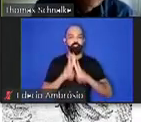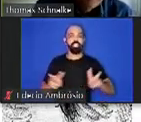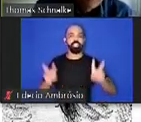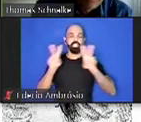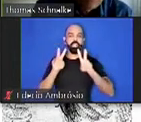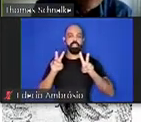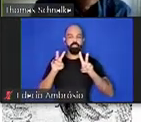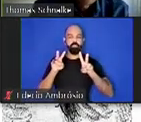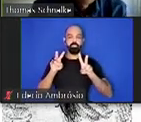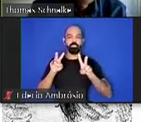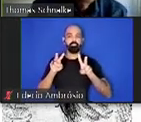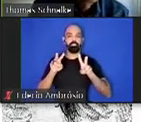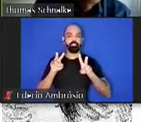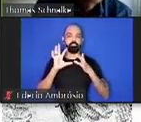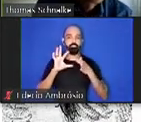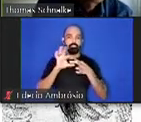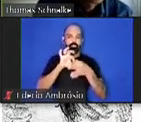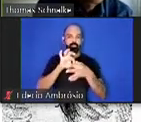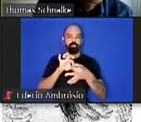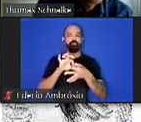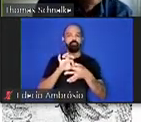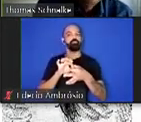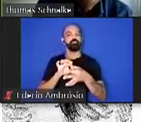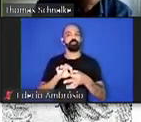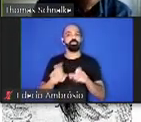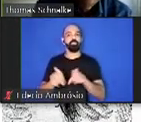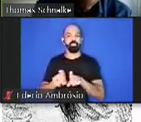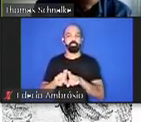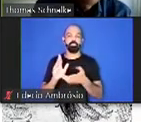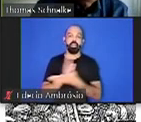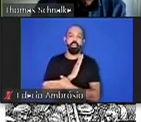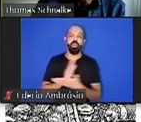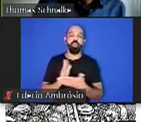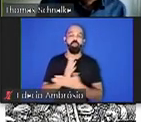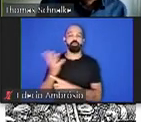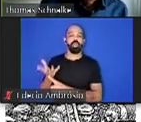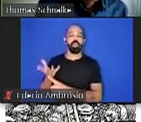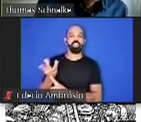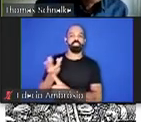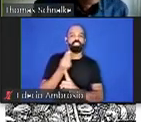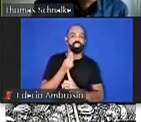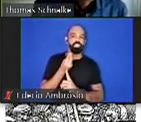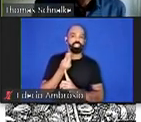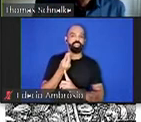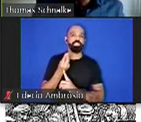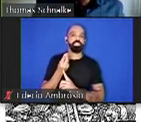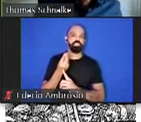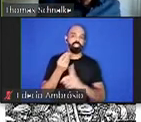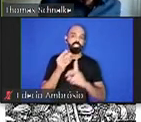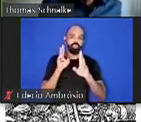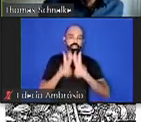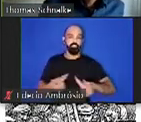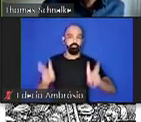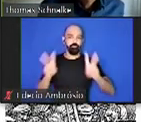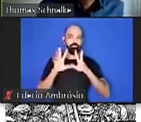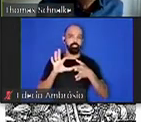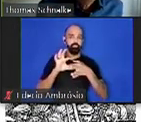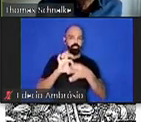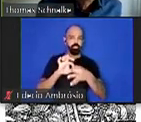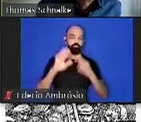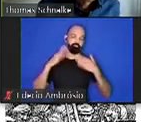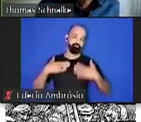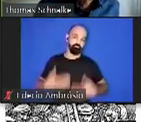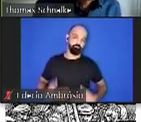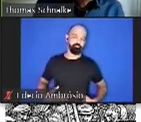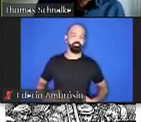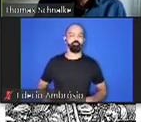e há também formas artísticas de direcionar a visão quando falamos da anatomia humana. Agora,